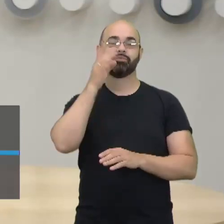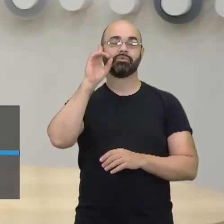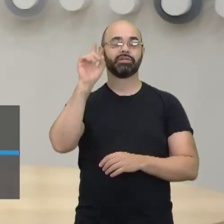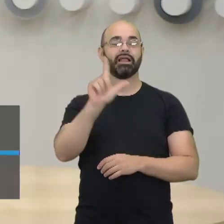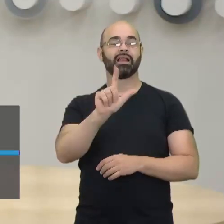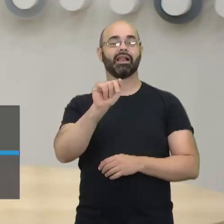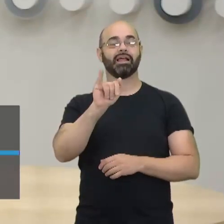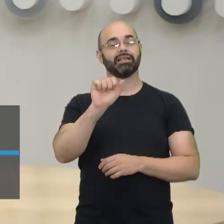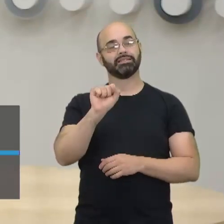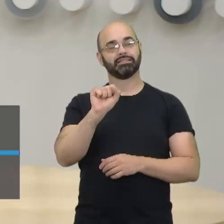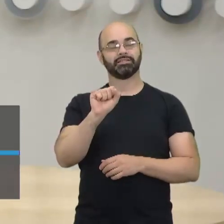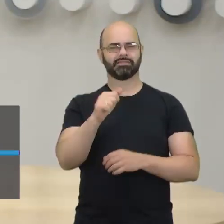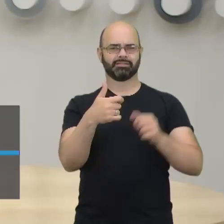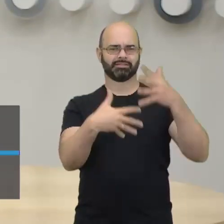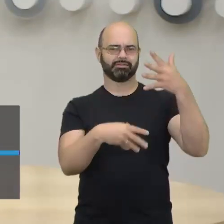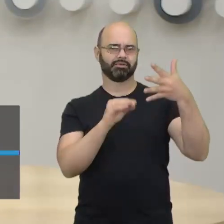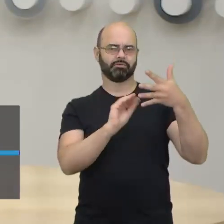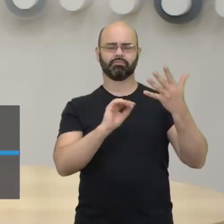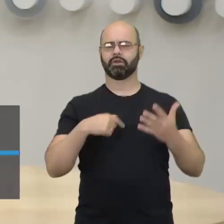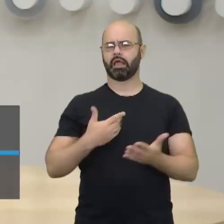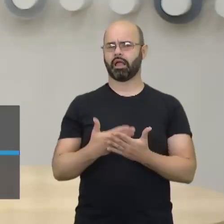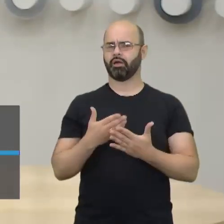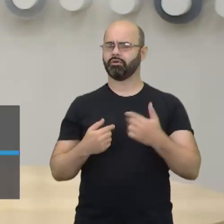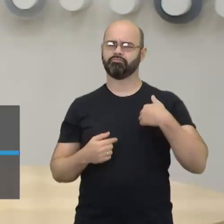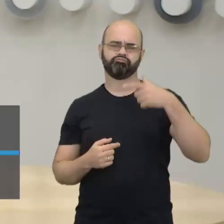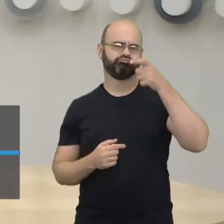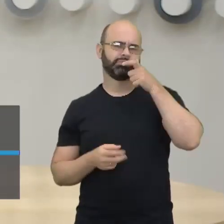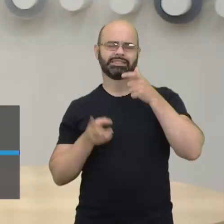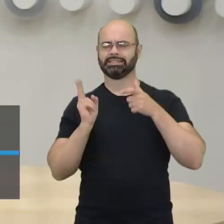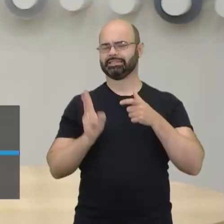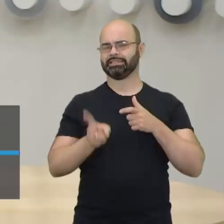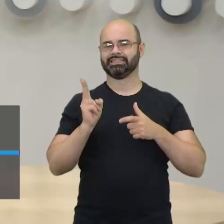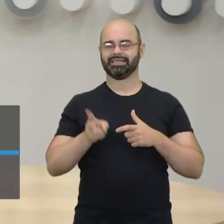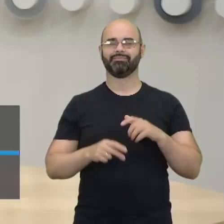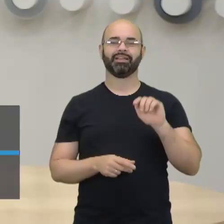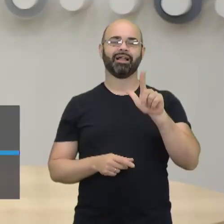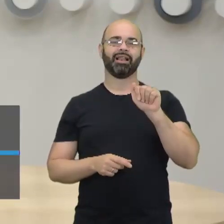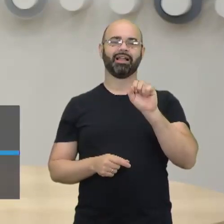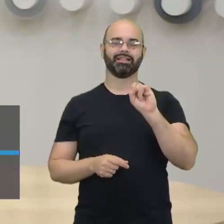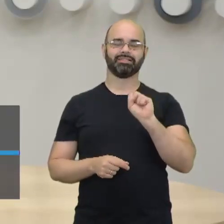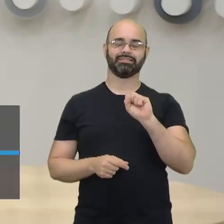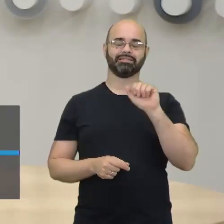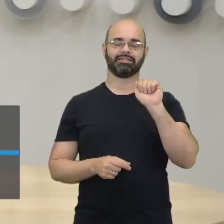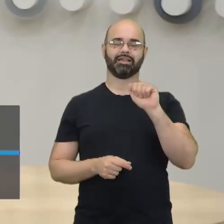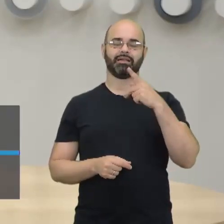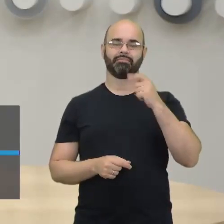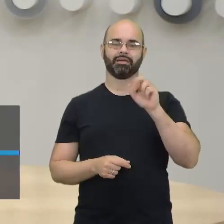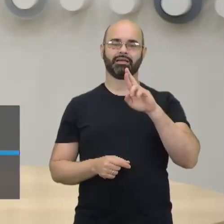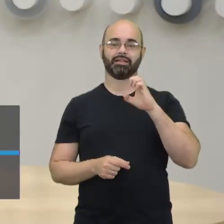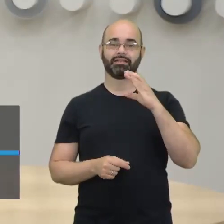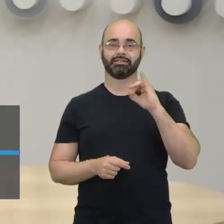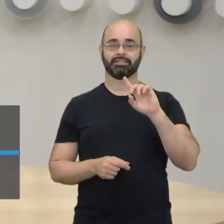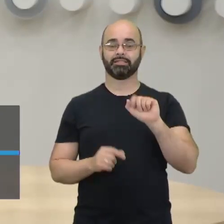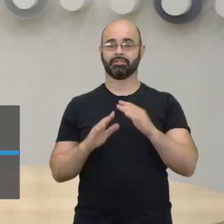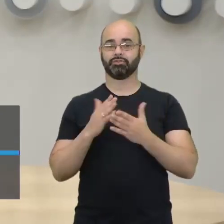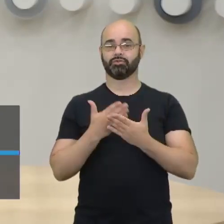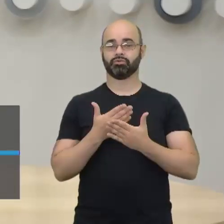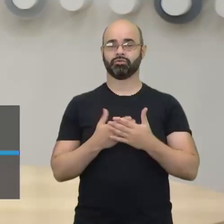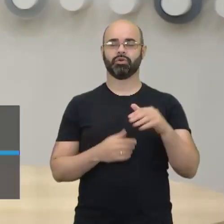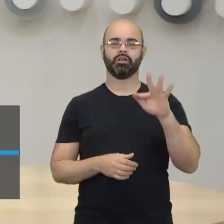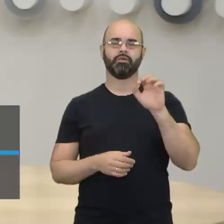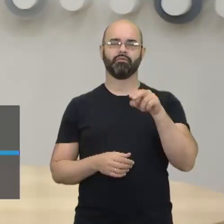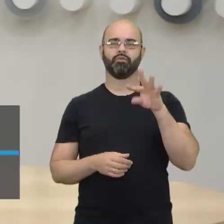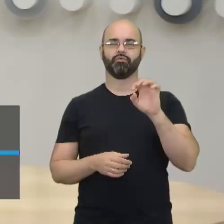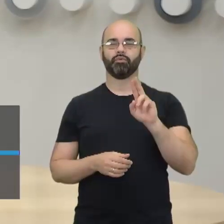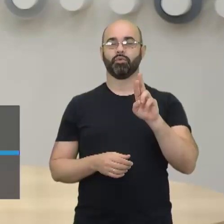Laís, né? A Laís falou assim, eu sempre assisto a aula, né? Ela é a Laís Aparecida Almeida Ramos, ela é da Escola Maria Isabel Fontoura.